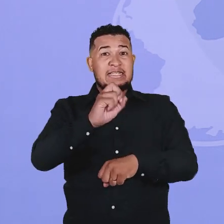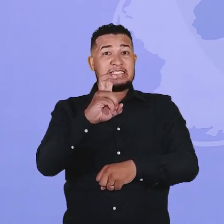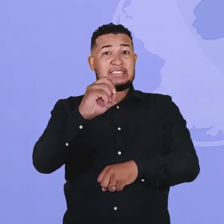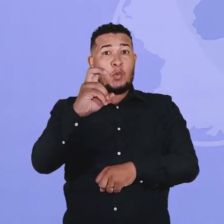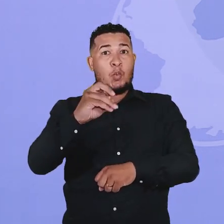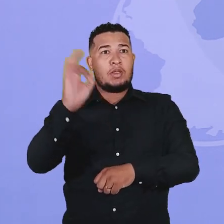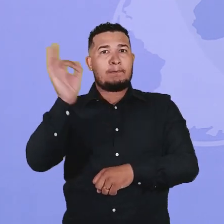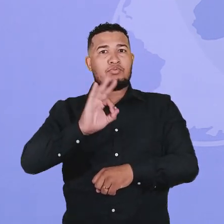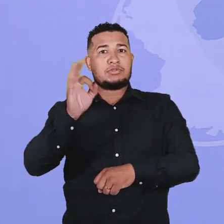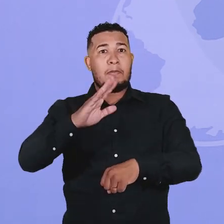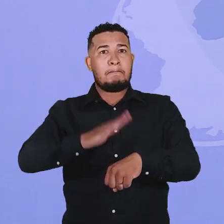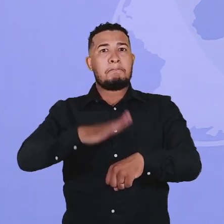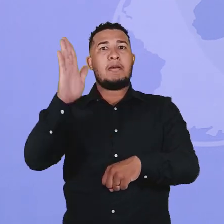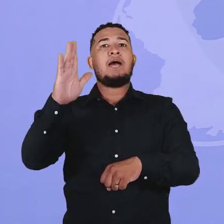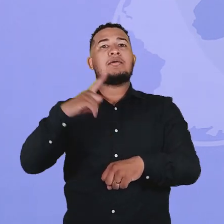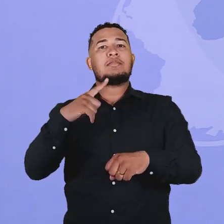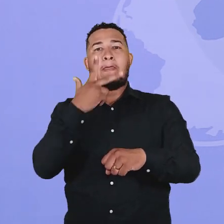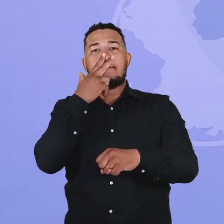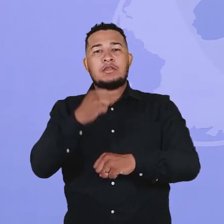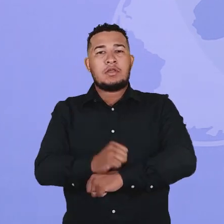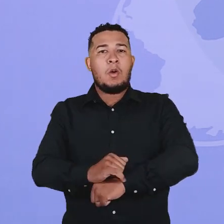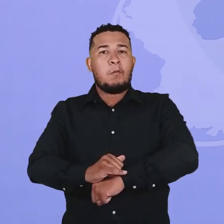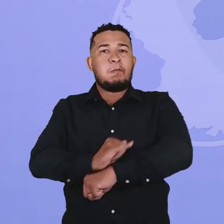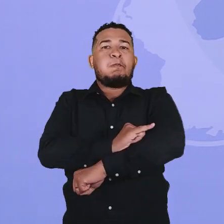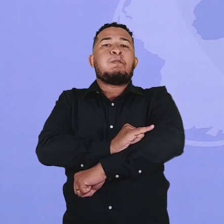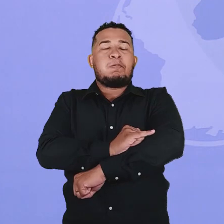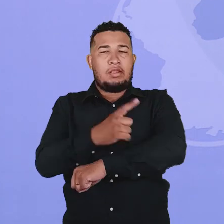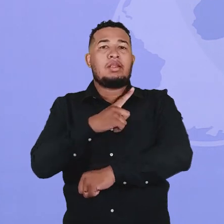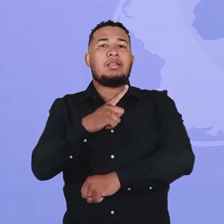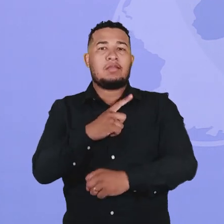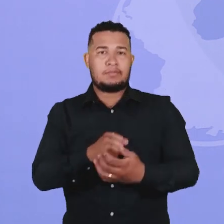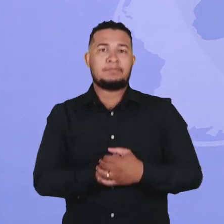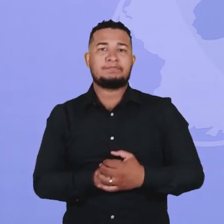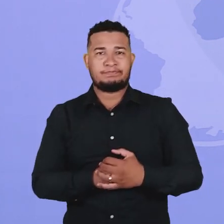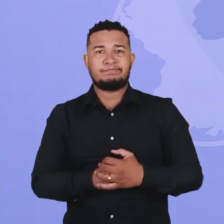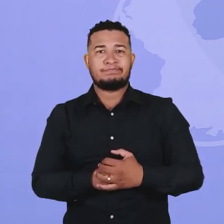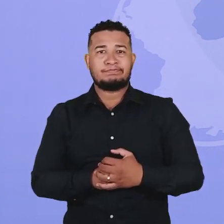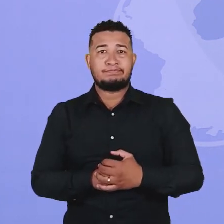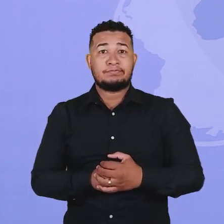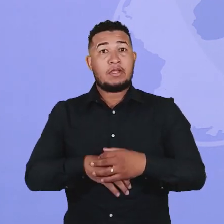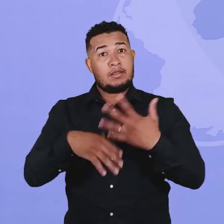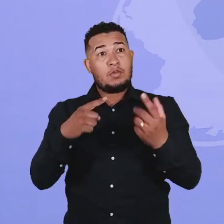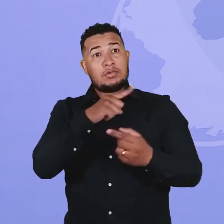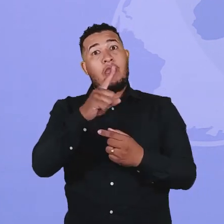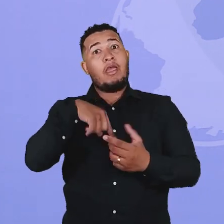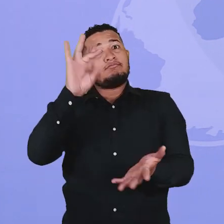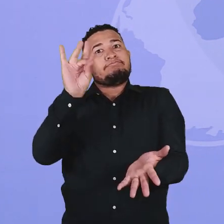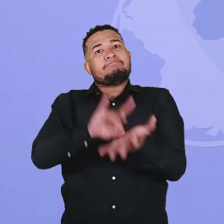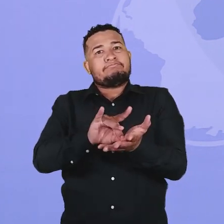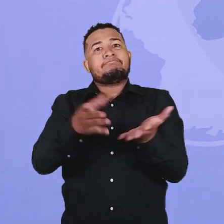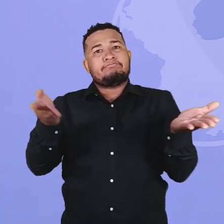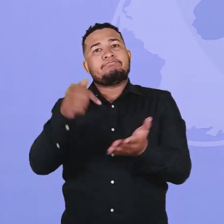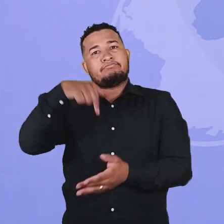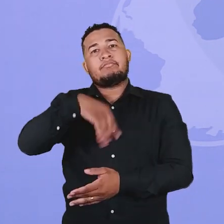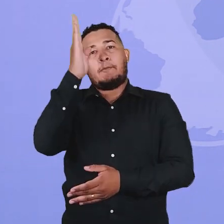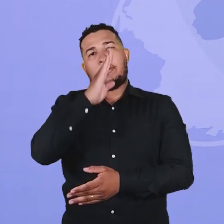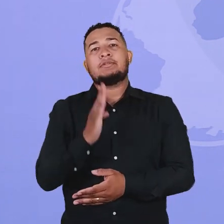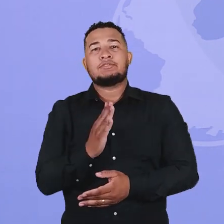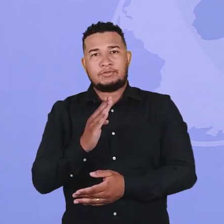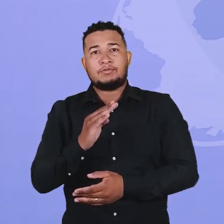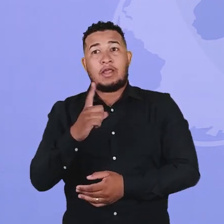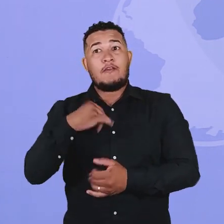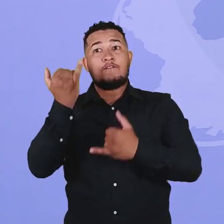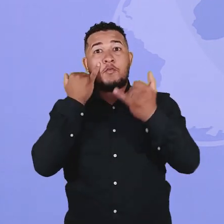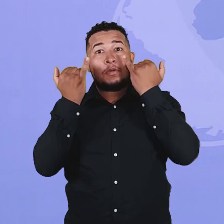população brasileira está acima do peso. 55% da população está acima do peso. Então, isso é uma realidade hoje no nosso